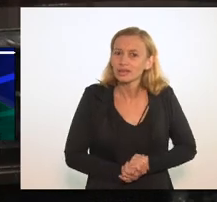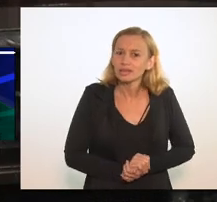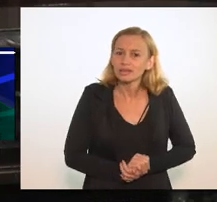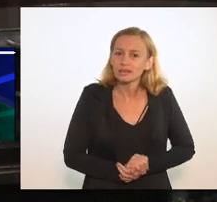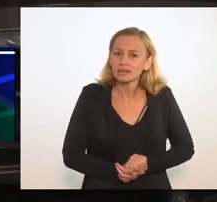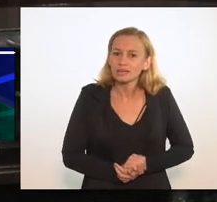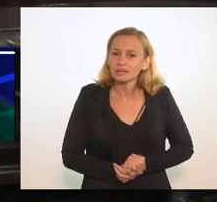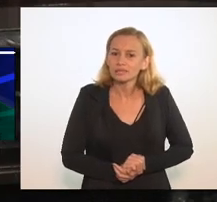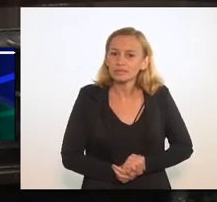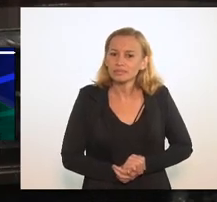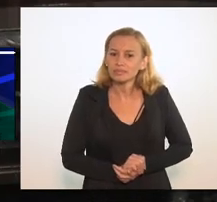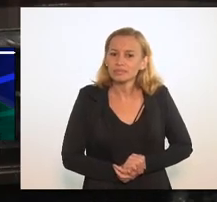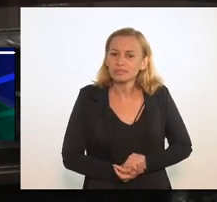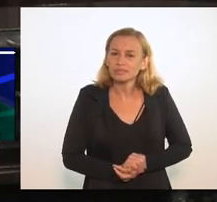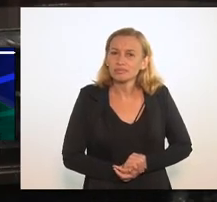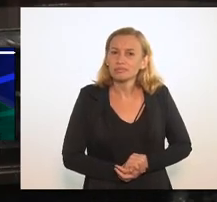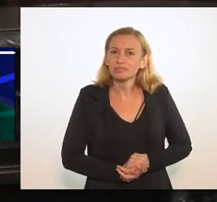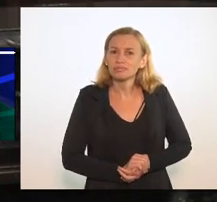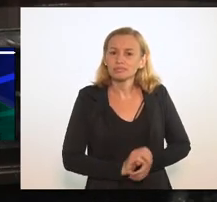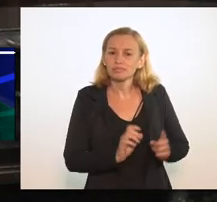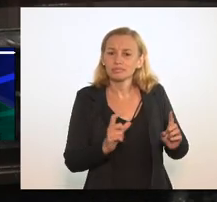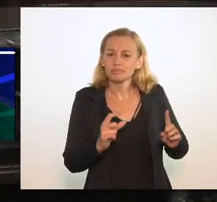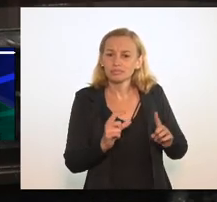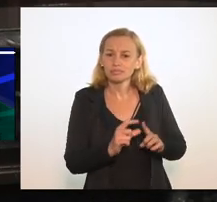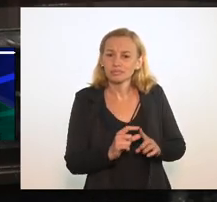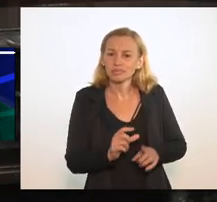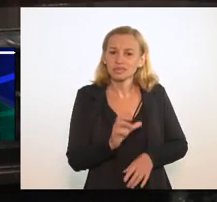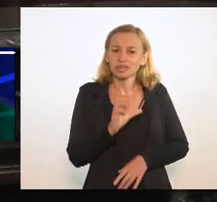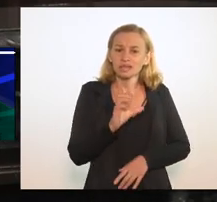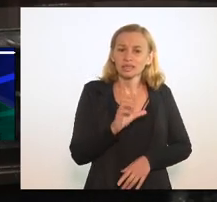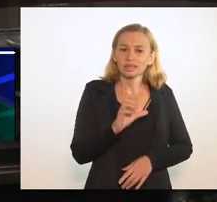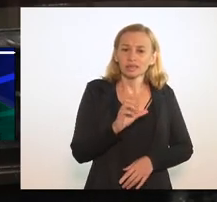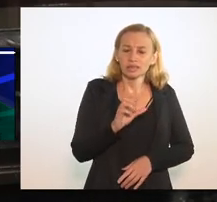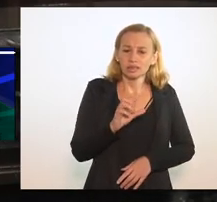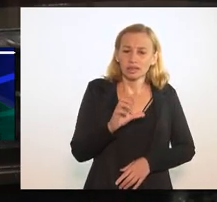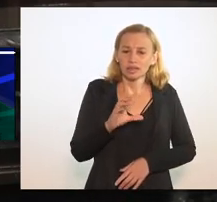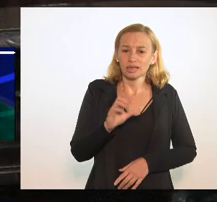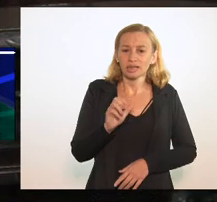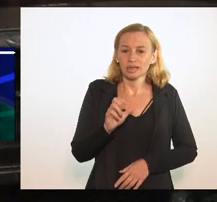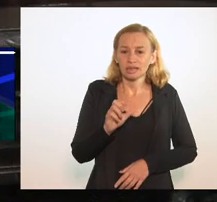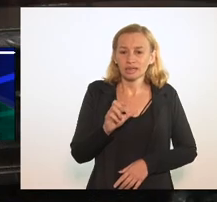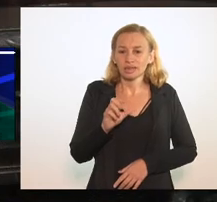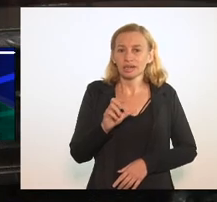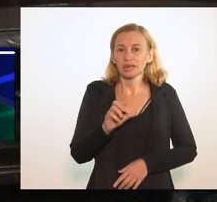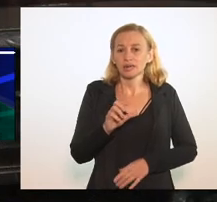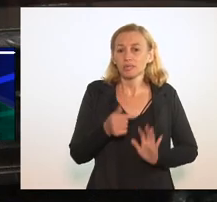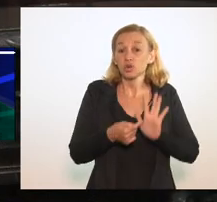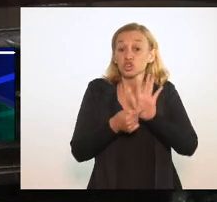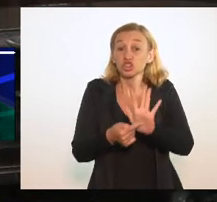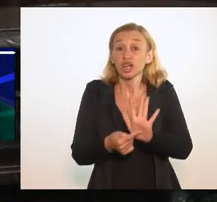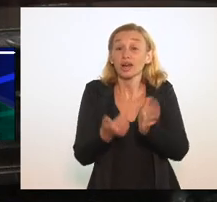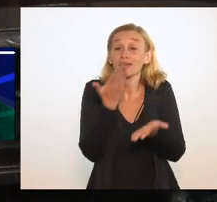é aclarar, esta é a palavra, aclarar as perdas do Rio de Janeiro.